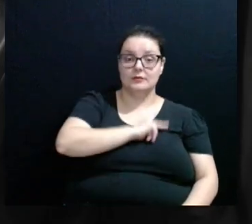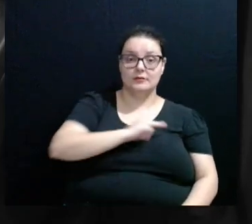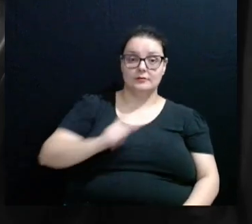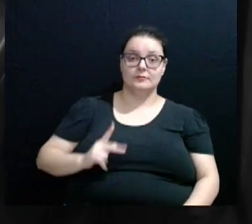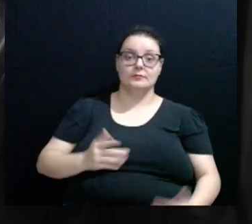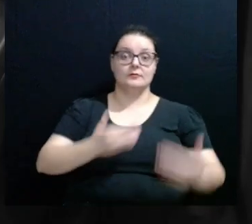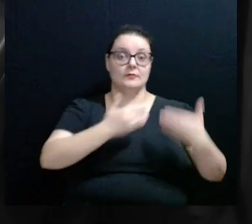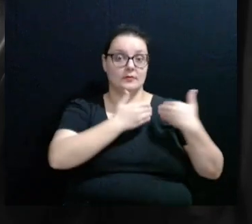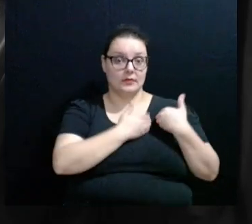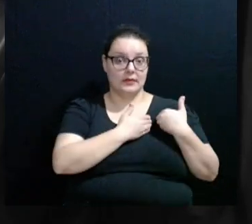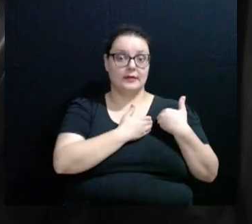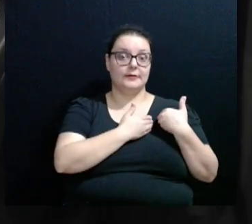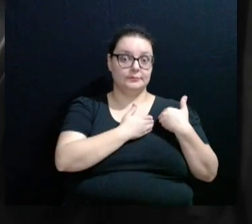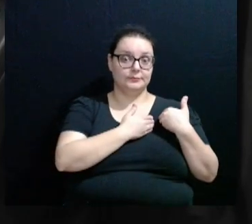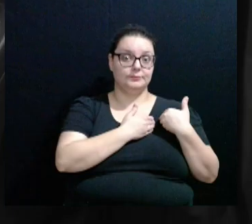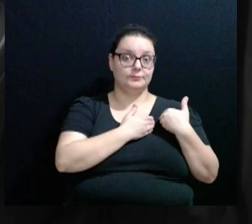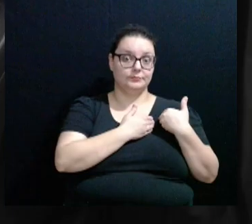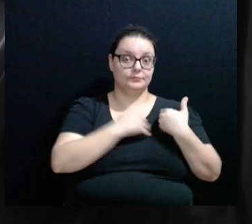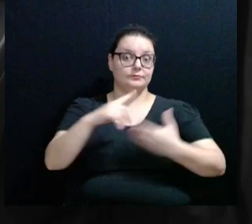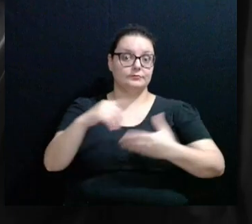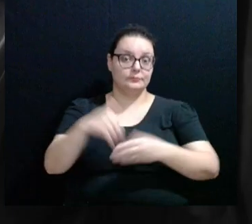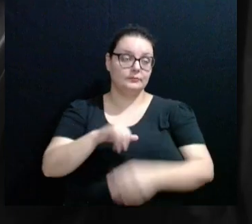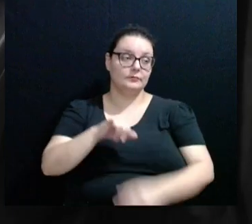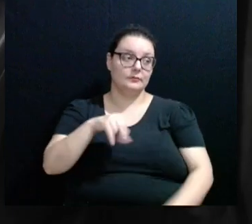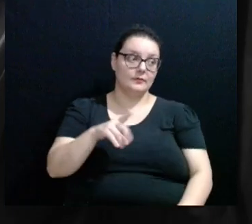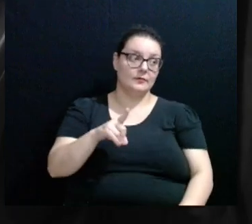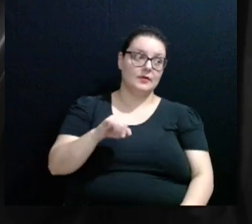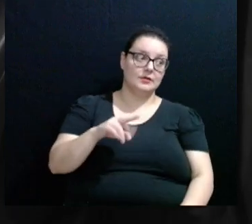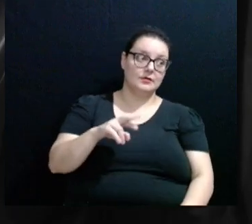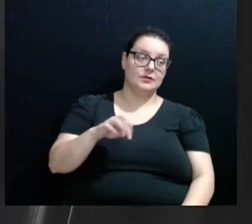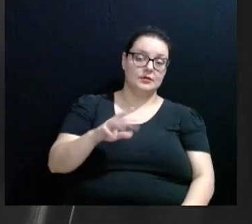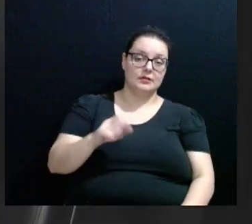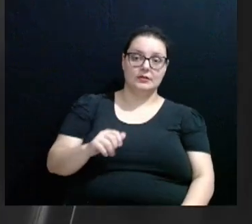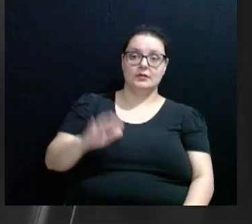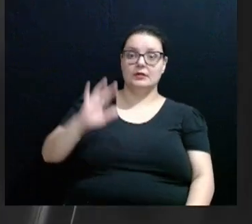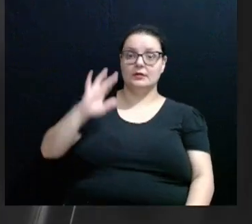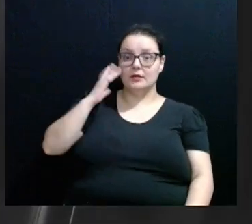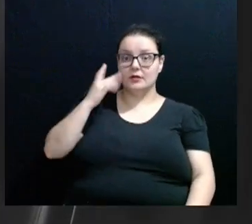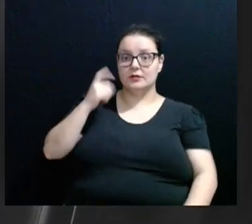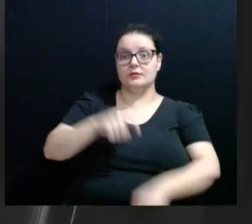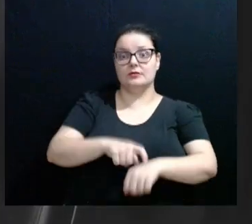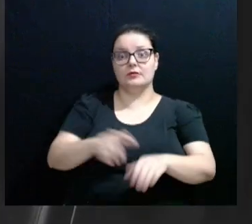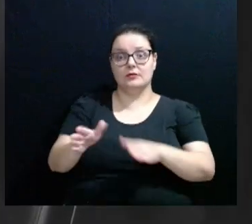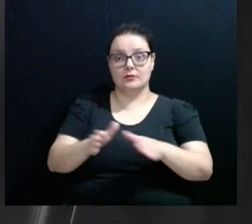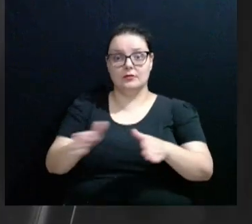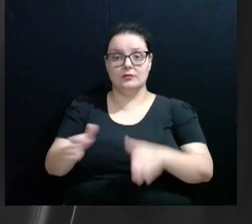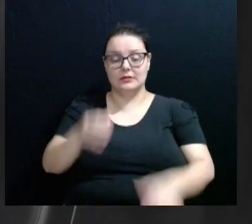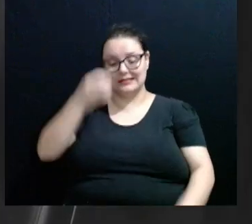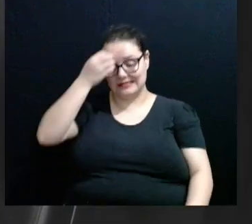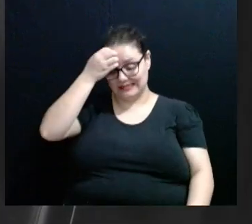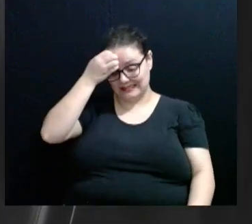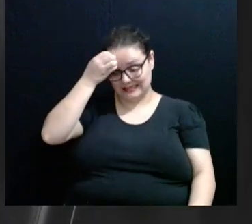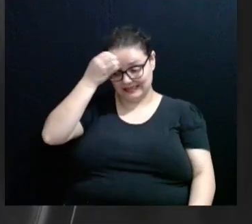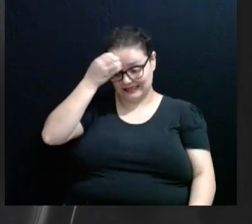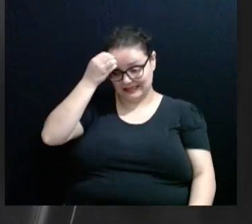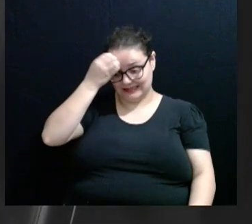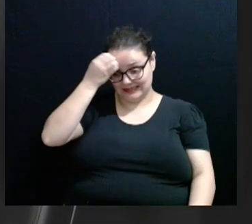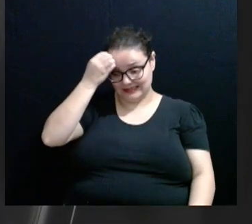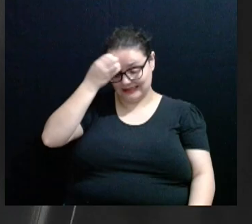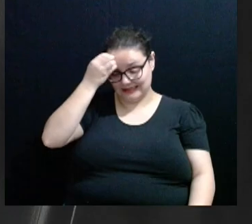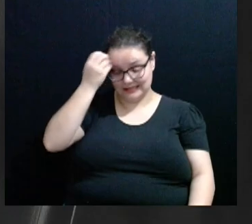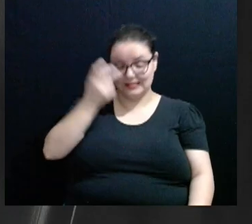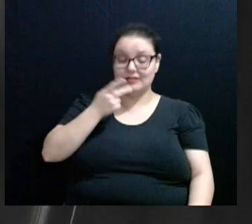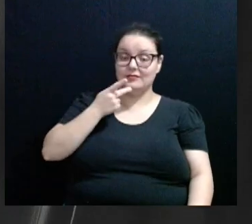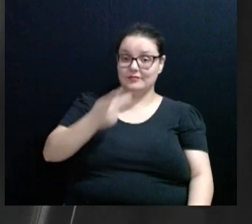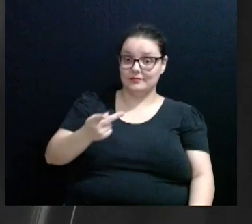responsável por essa eleição indireta. Esse acho que foi um dos momentos assim que eu falo assim que Deus, se